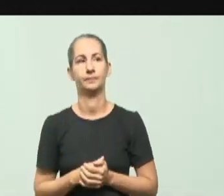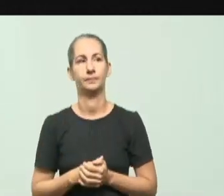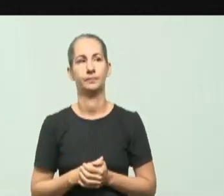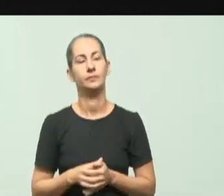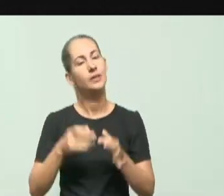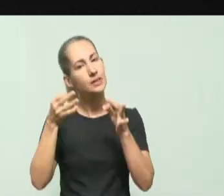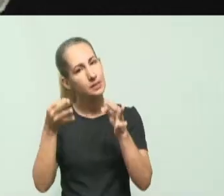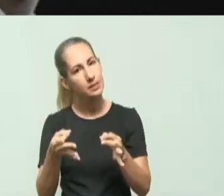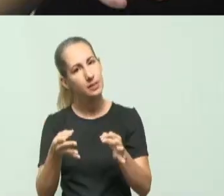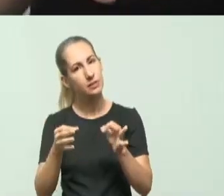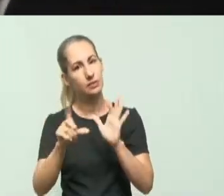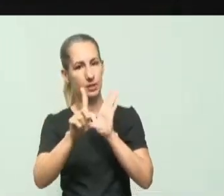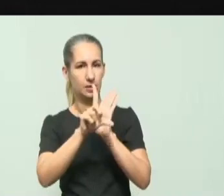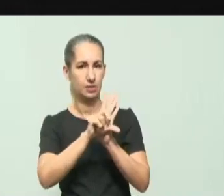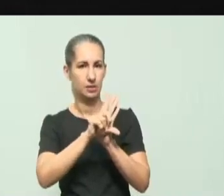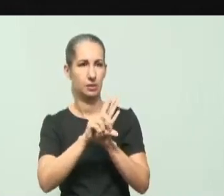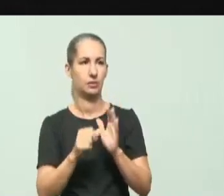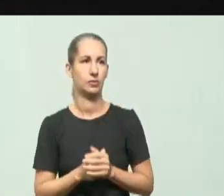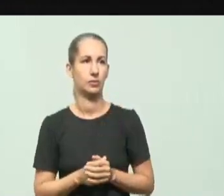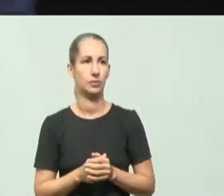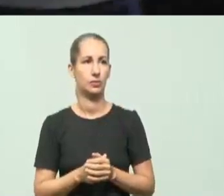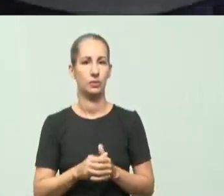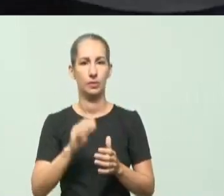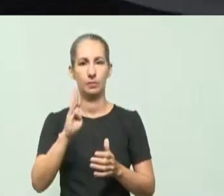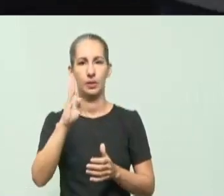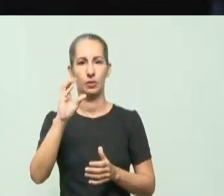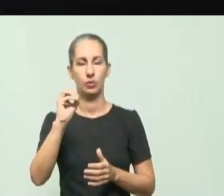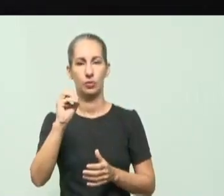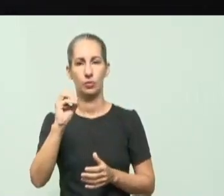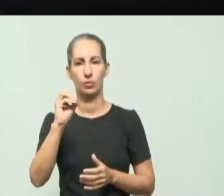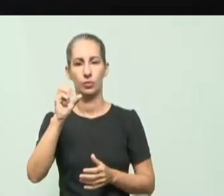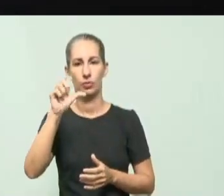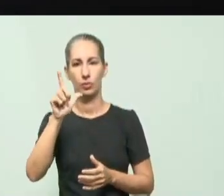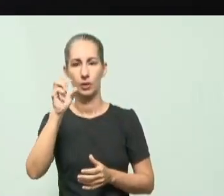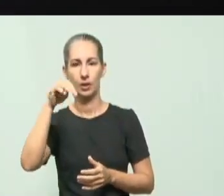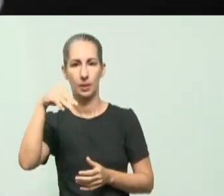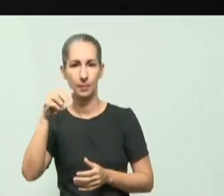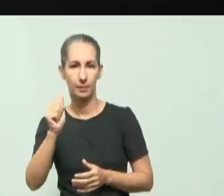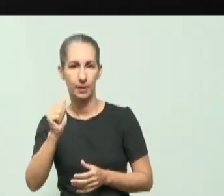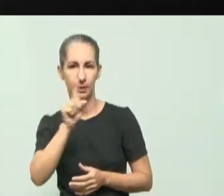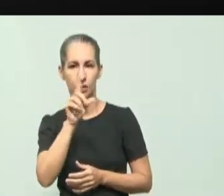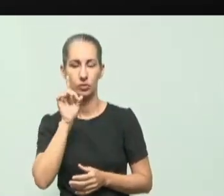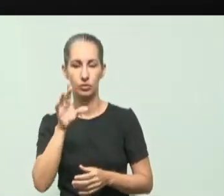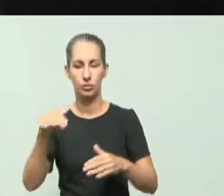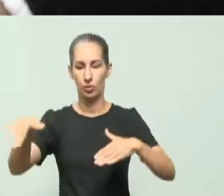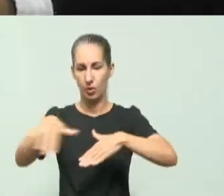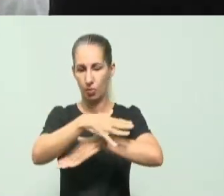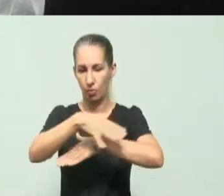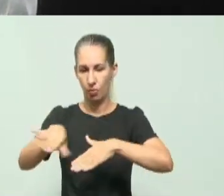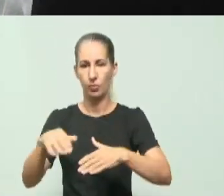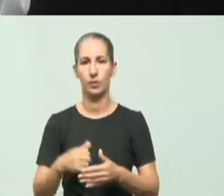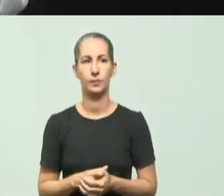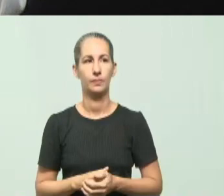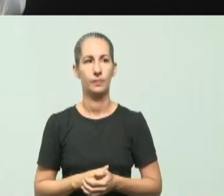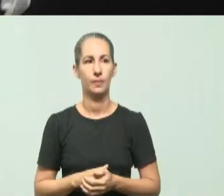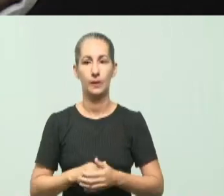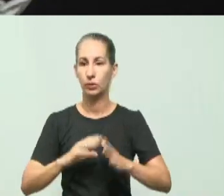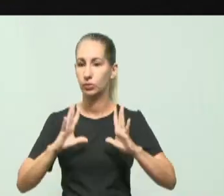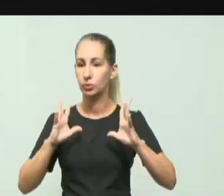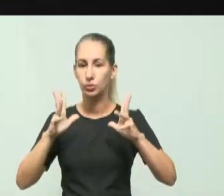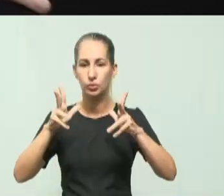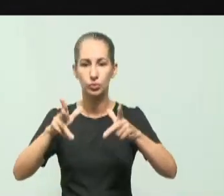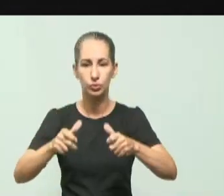de fato, de legislação sobre o Beco da Lama. E o Beco da Lama não é somente a rua do Beco da Lama. Ela compreende toda